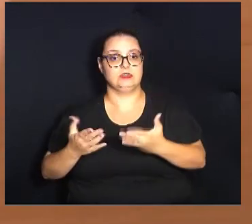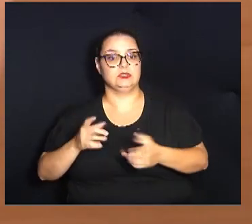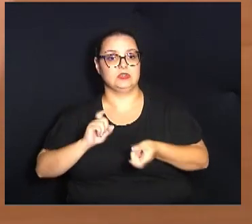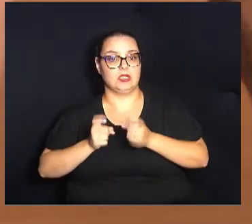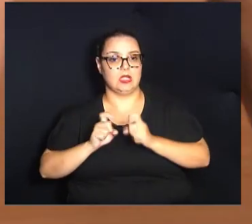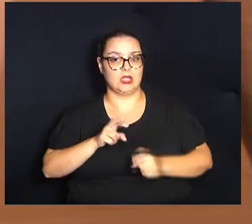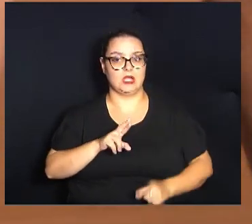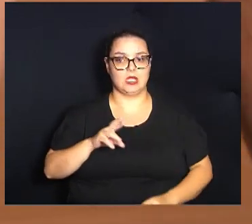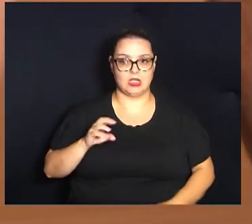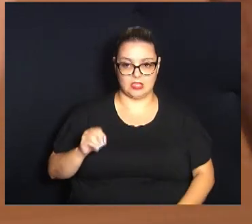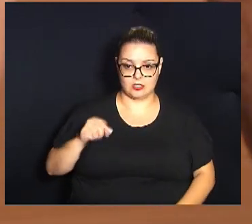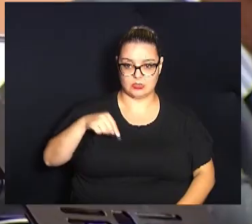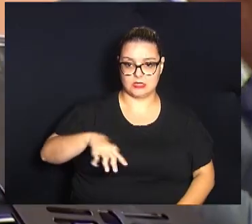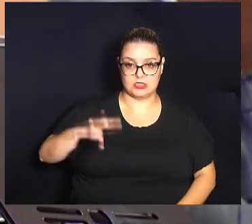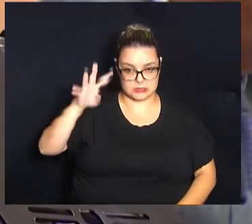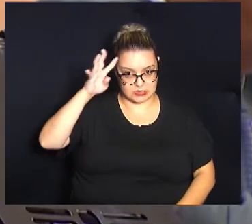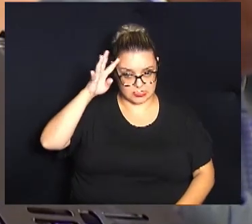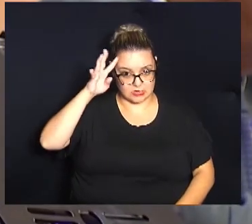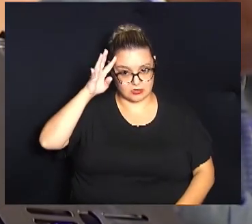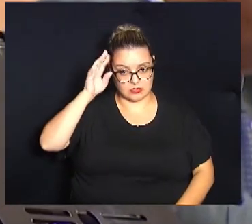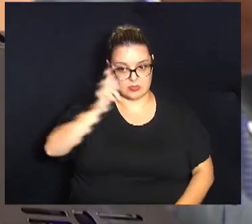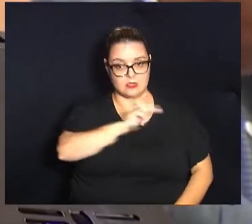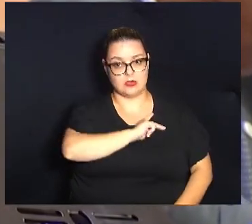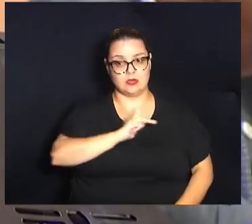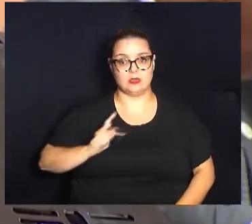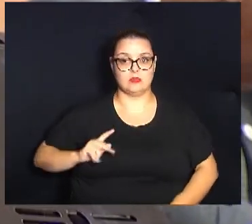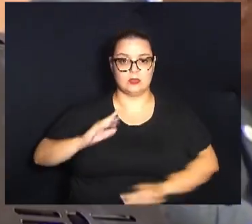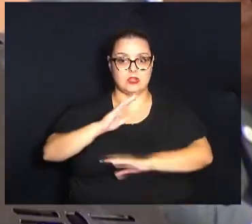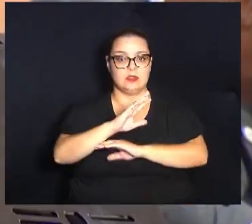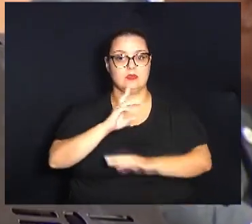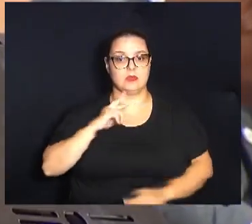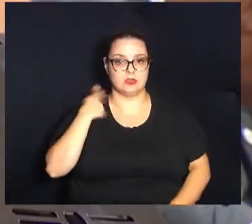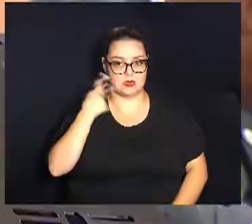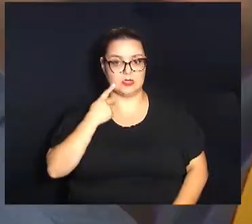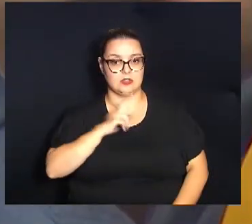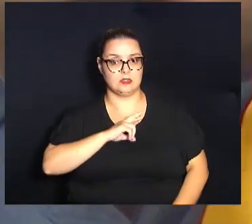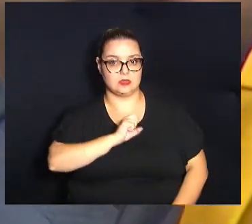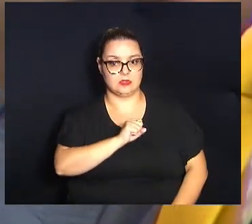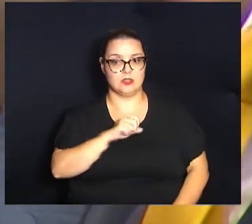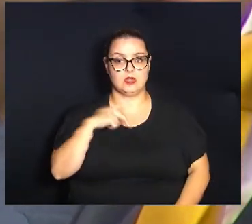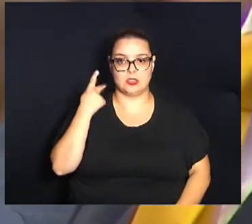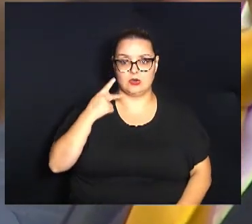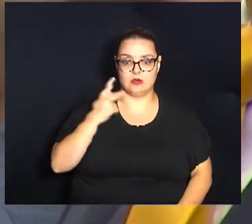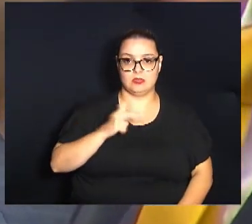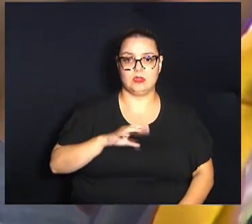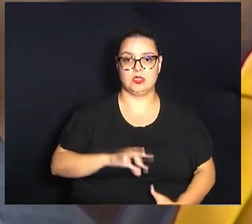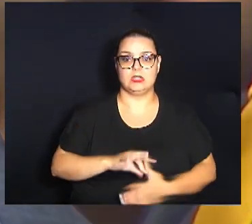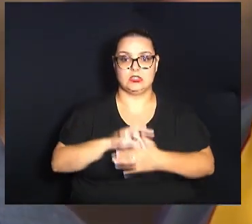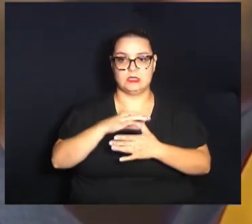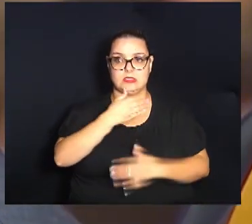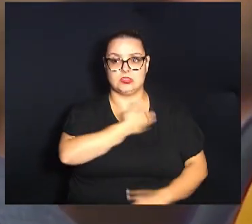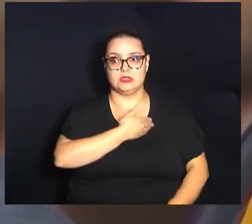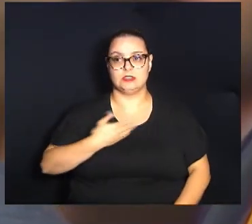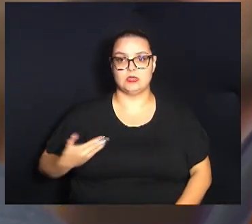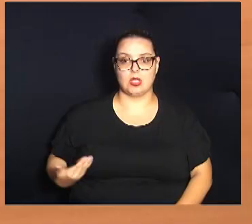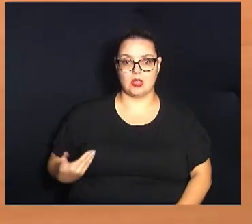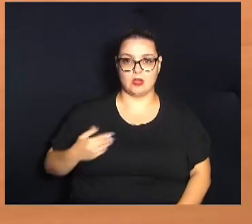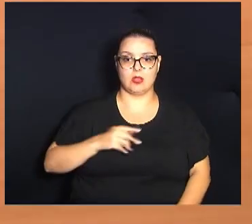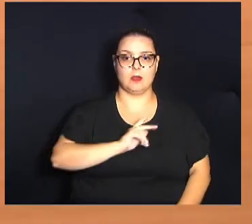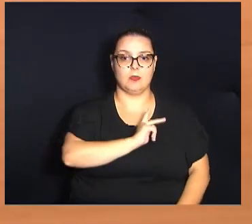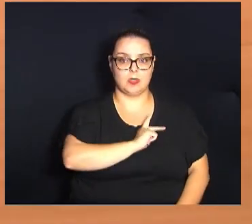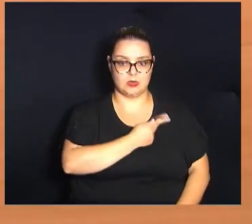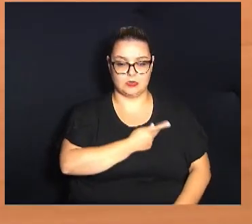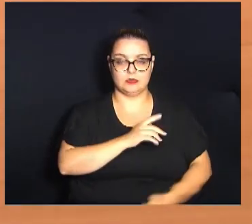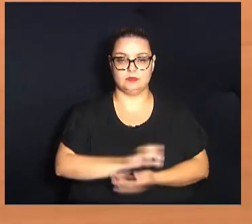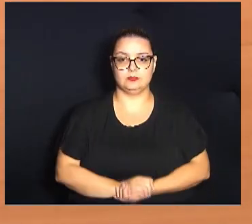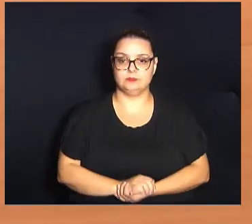ordinária desta quarta-feira ao presidente da Câmara, Luiz Rossini, e ao vereador líder de governo, Paulo Haddad. Mas